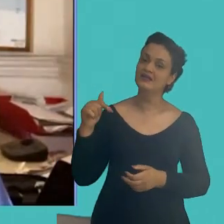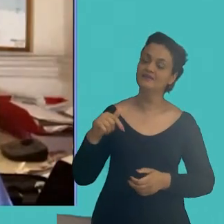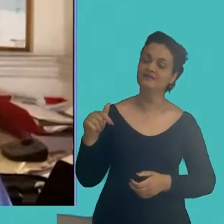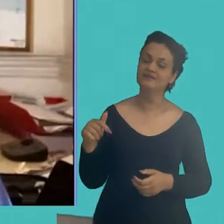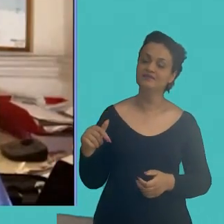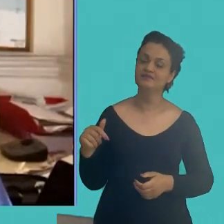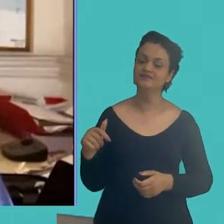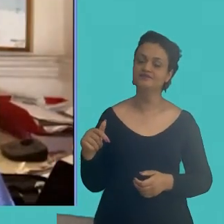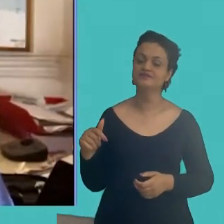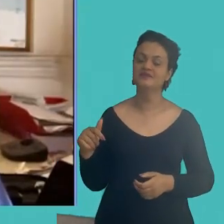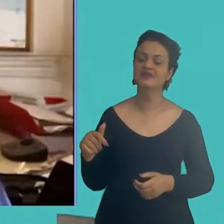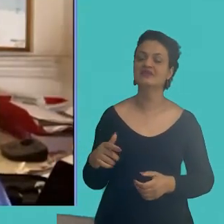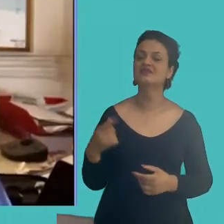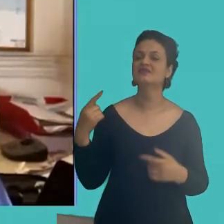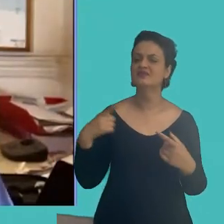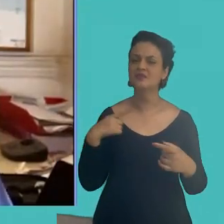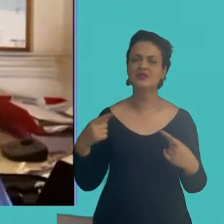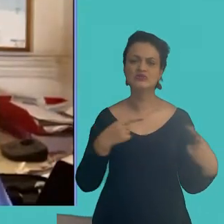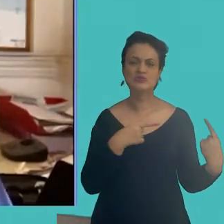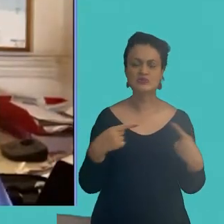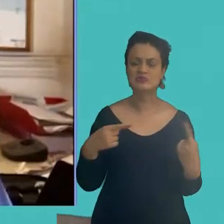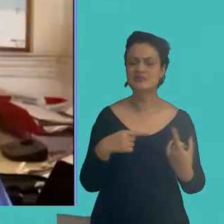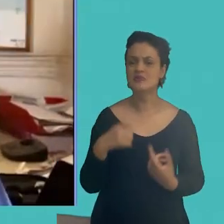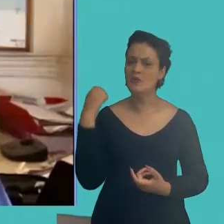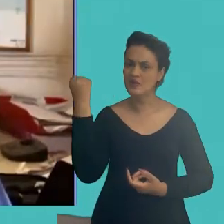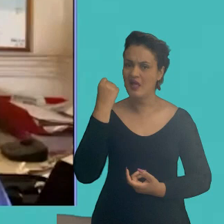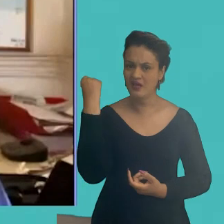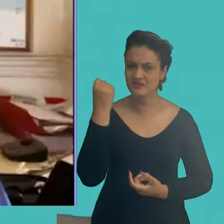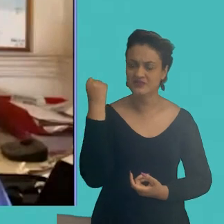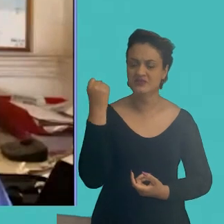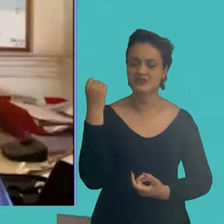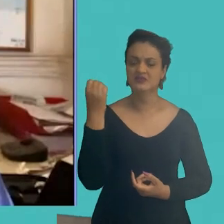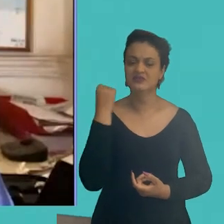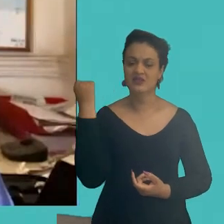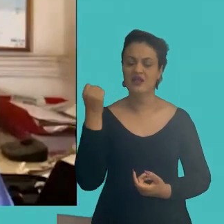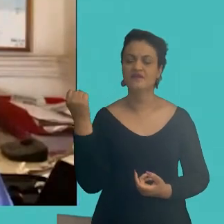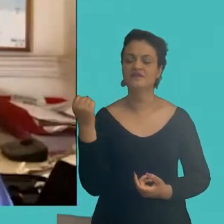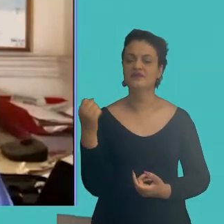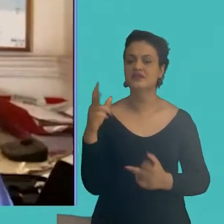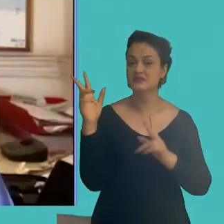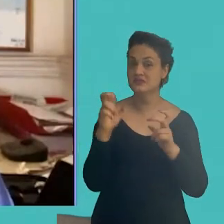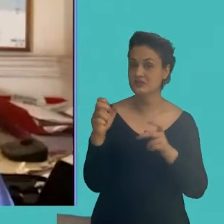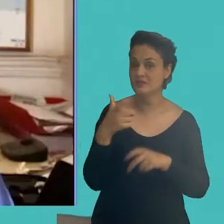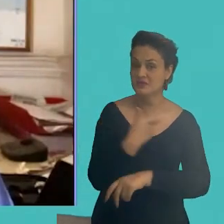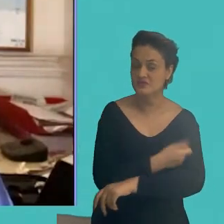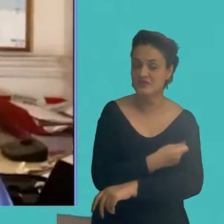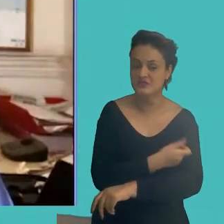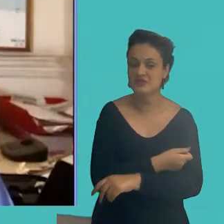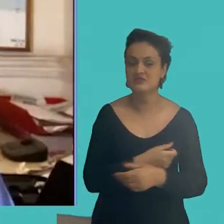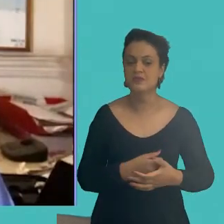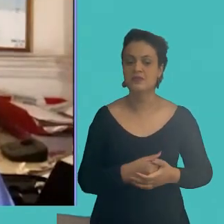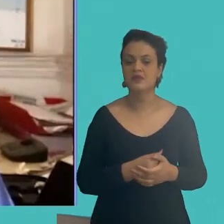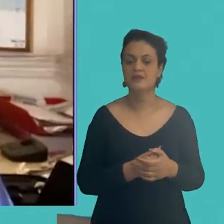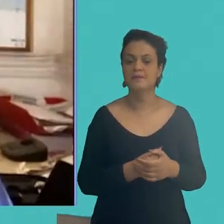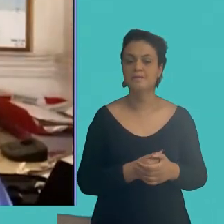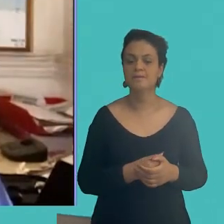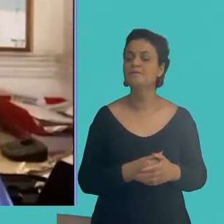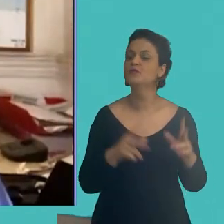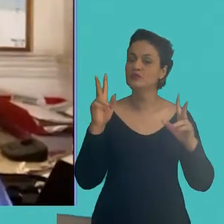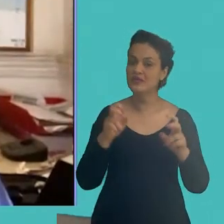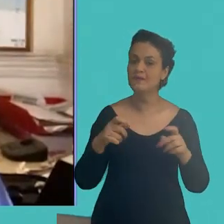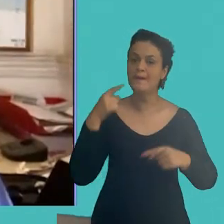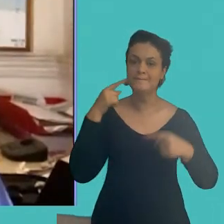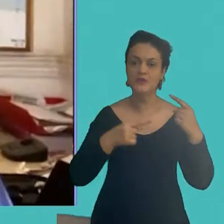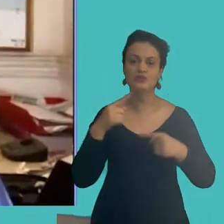numa discussão perigosíssima, no caso da vacinação, por razões político-eleitorais, porque